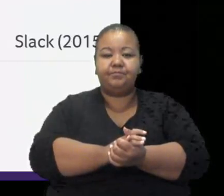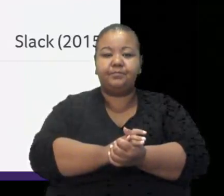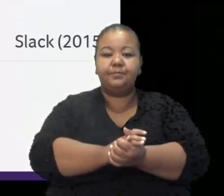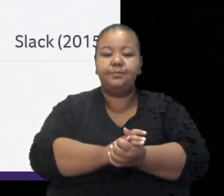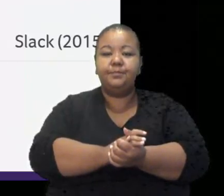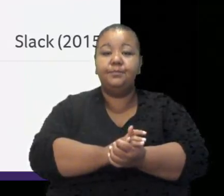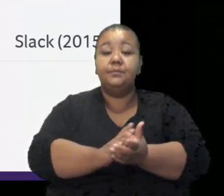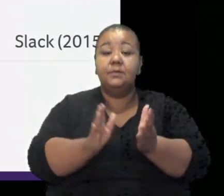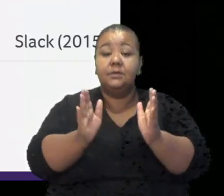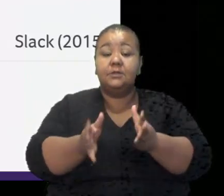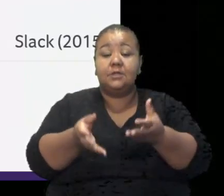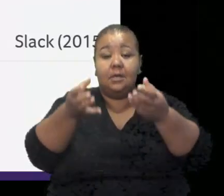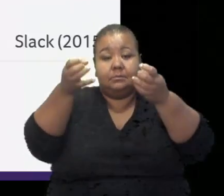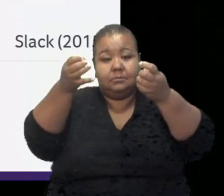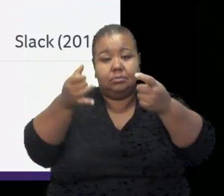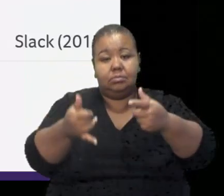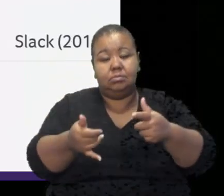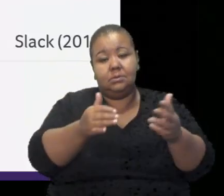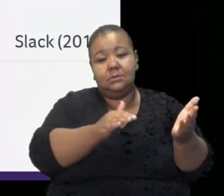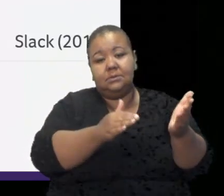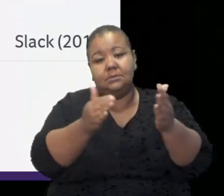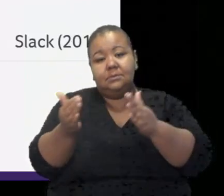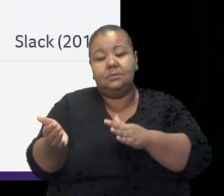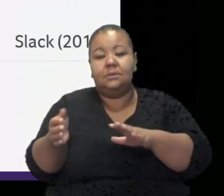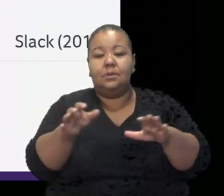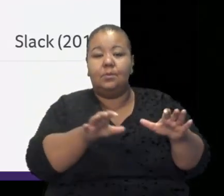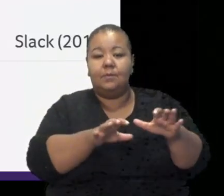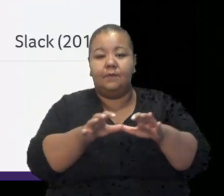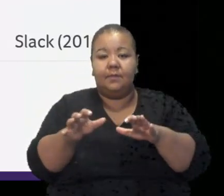Bom, a gente já falou então de toda a questão do movimento